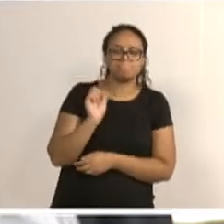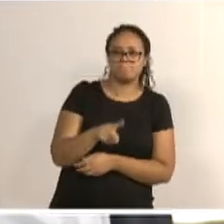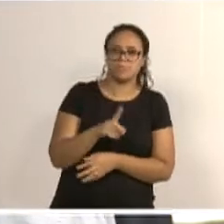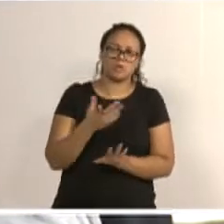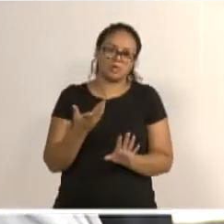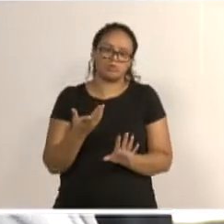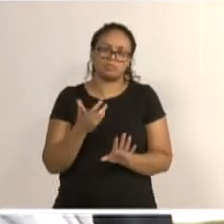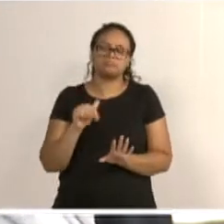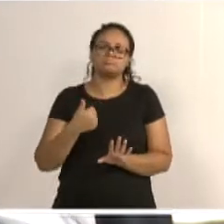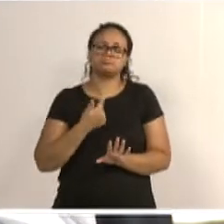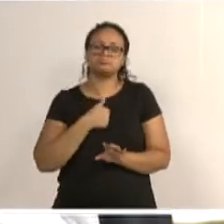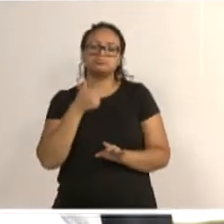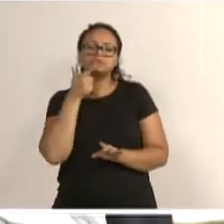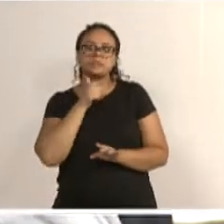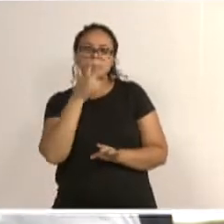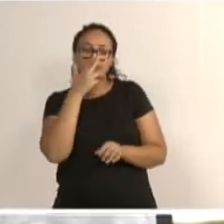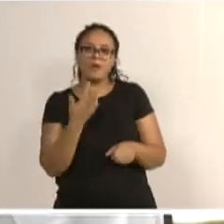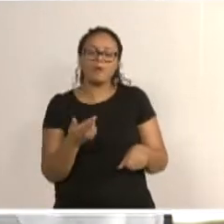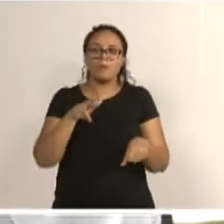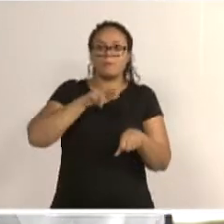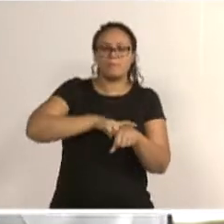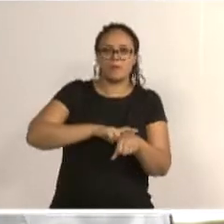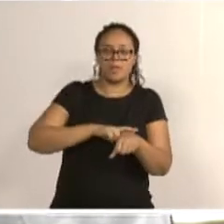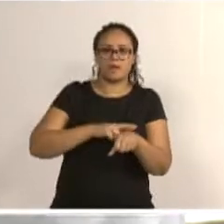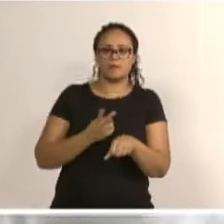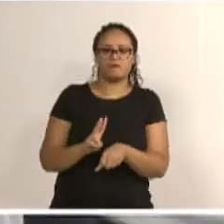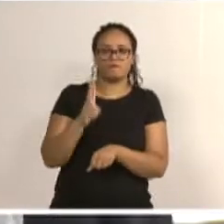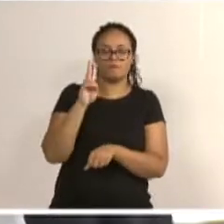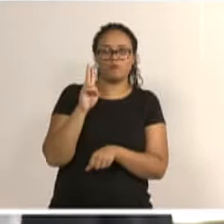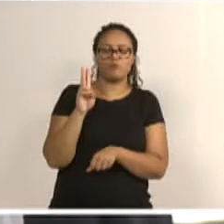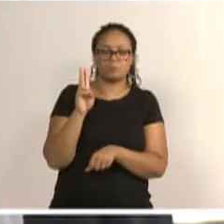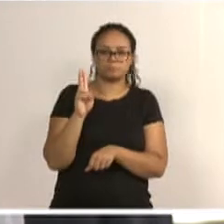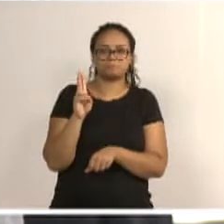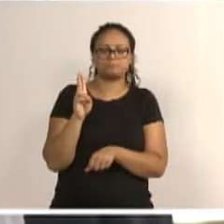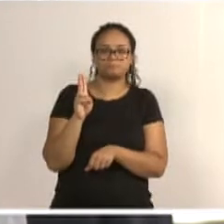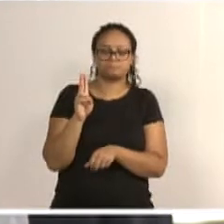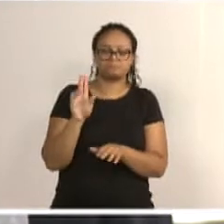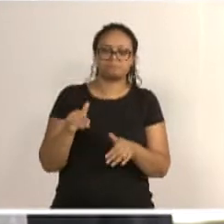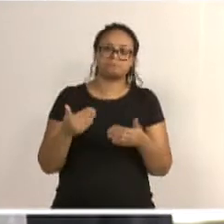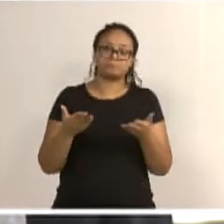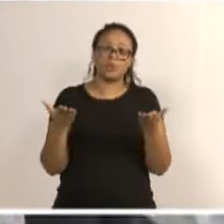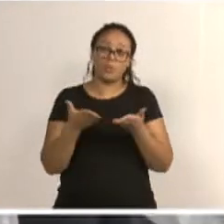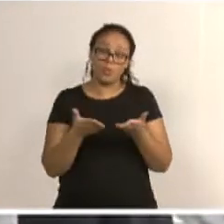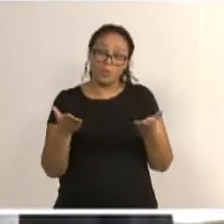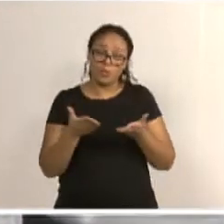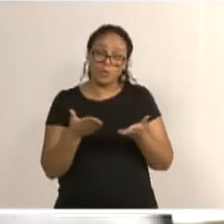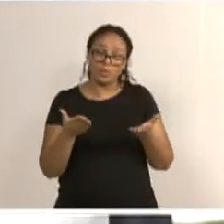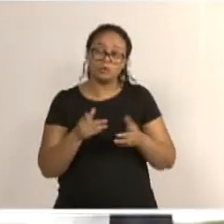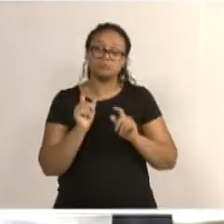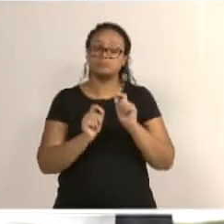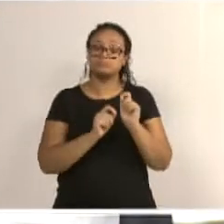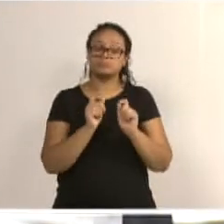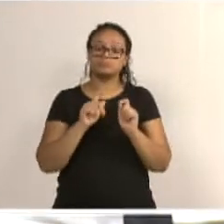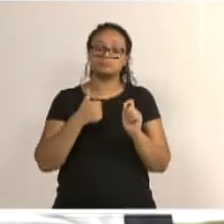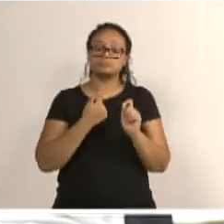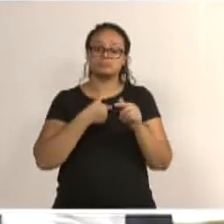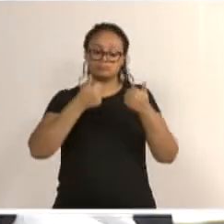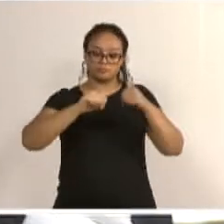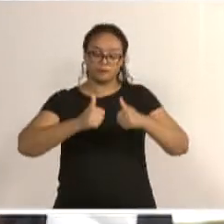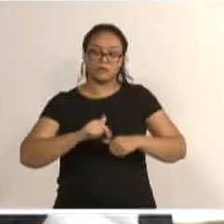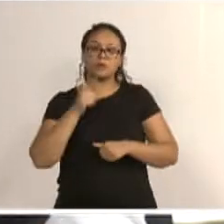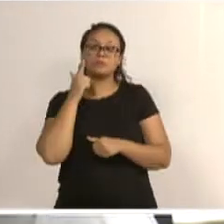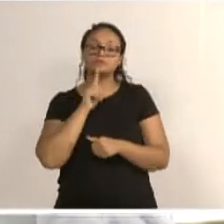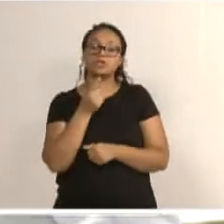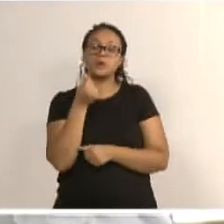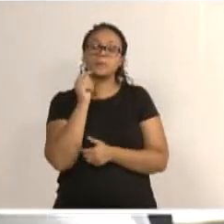Hoje, na comissão, esse fluxo de caixa, essas mudanças são simuladas exatamente para refletir diretamente na tarifa. Porque o